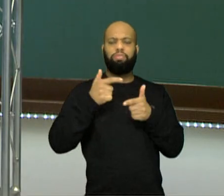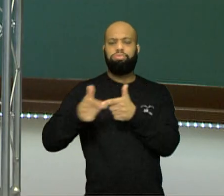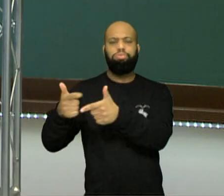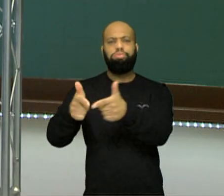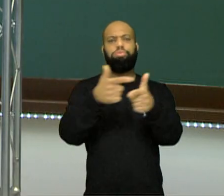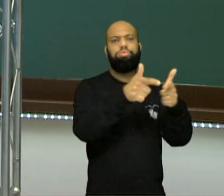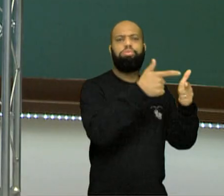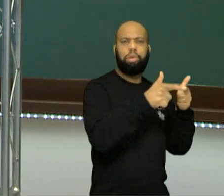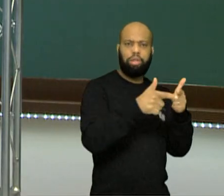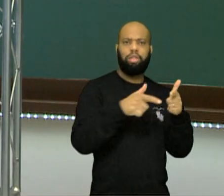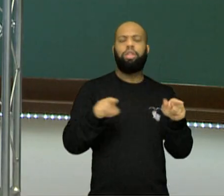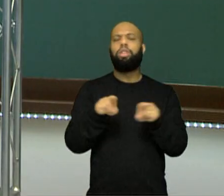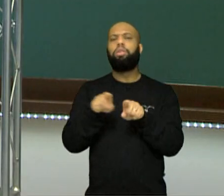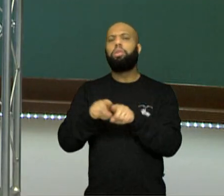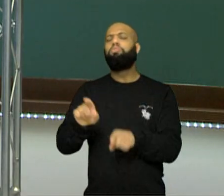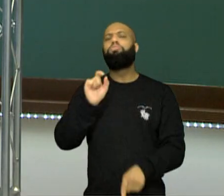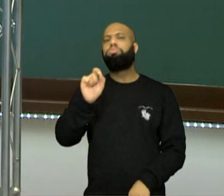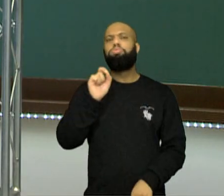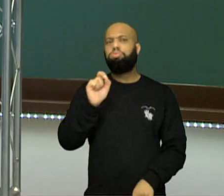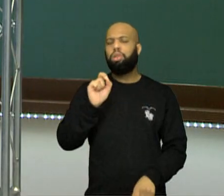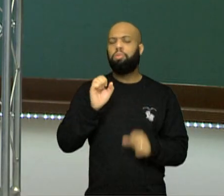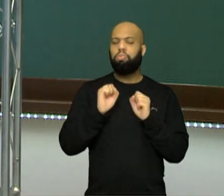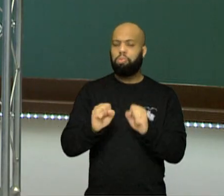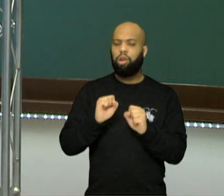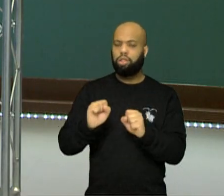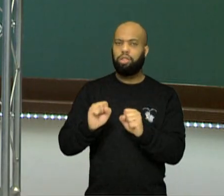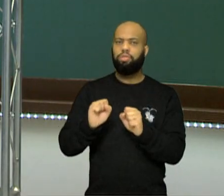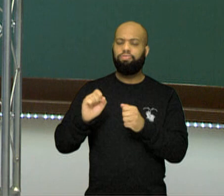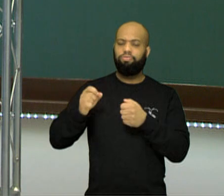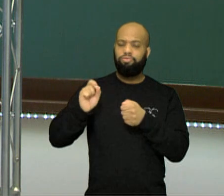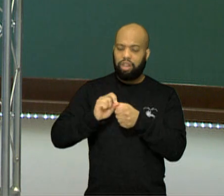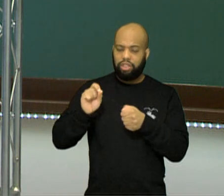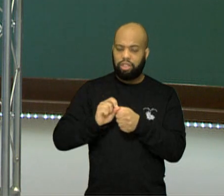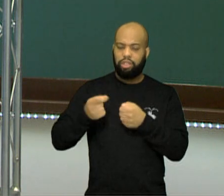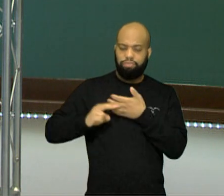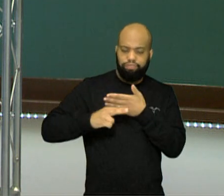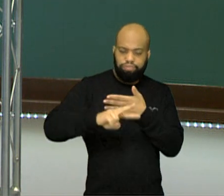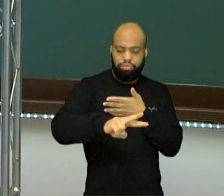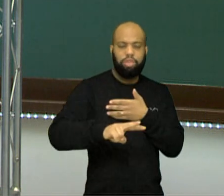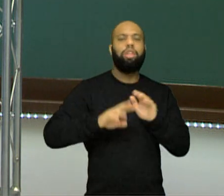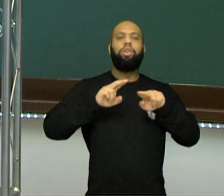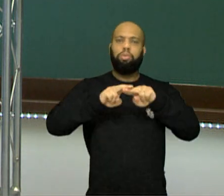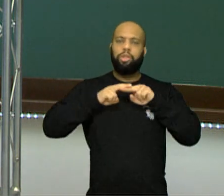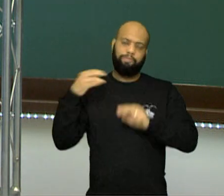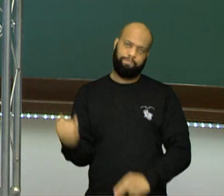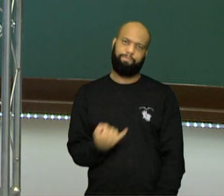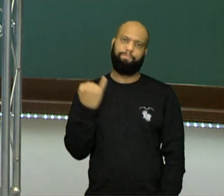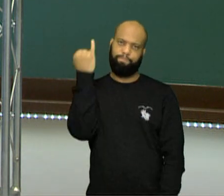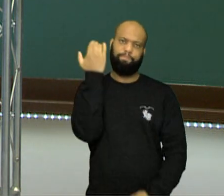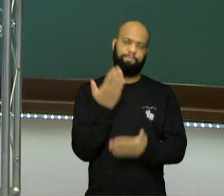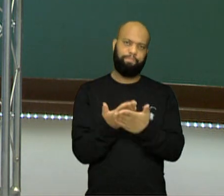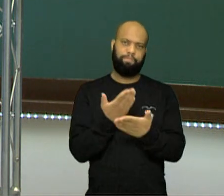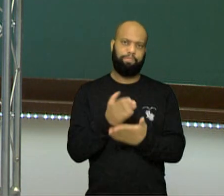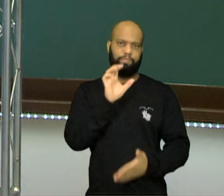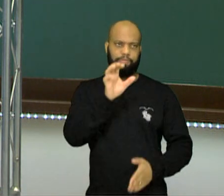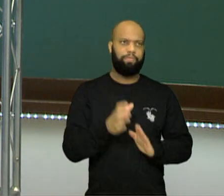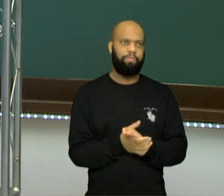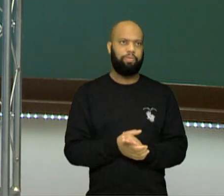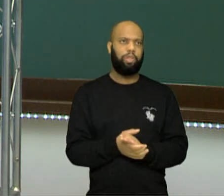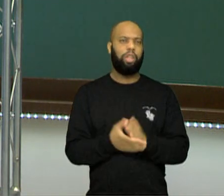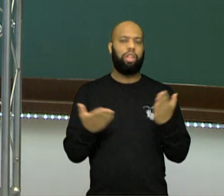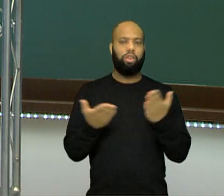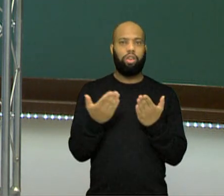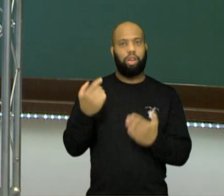problemas ambientais e o que eles podem causar? Daí a importância da gente falar sobre o assunto. Então,